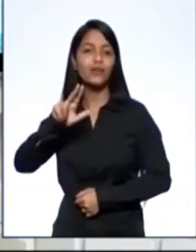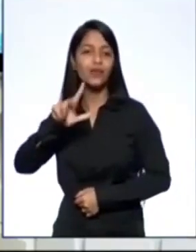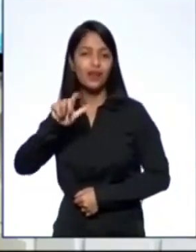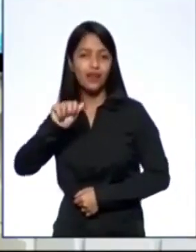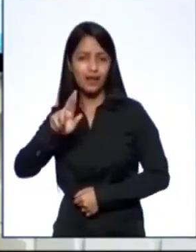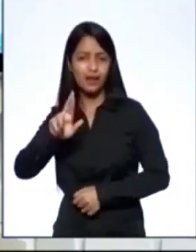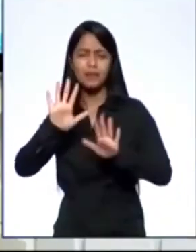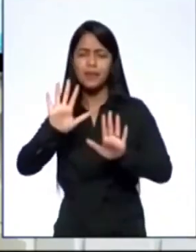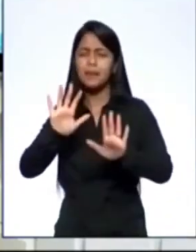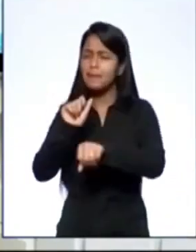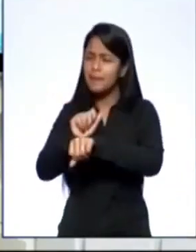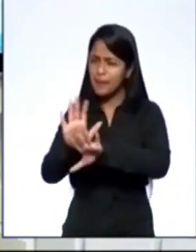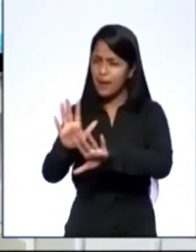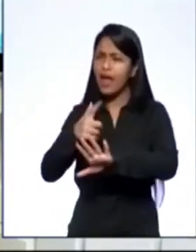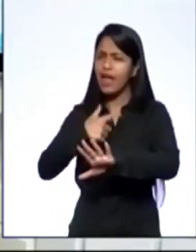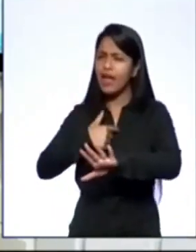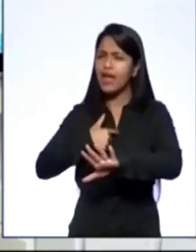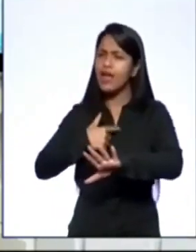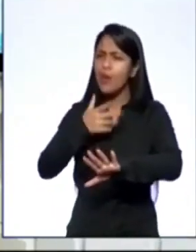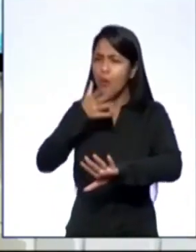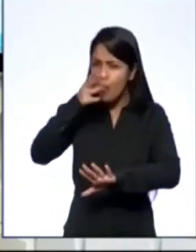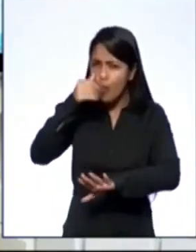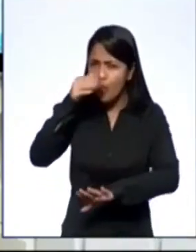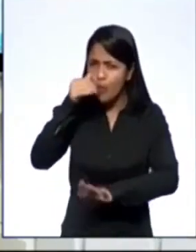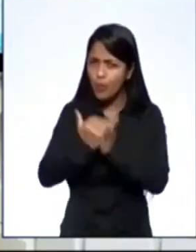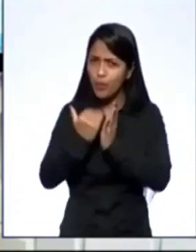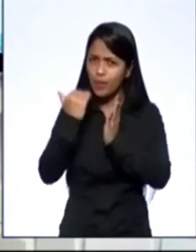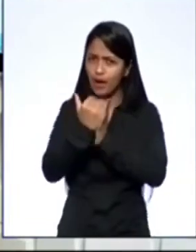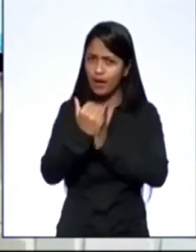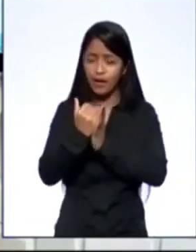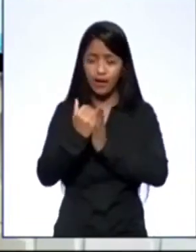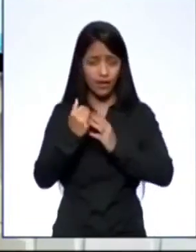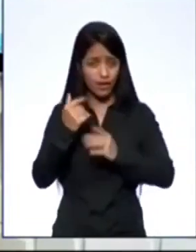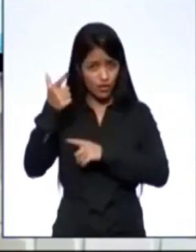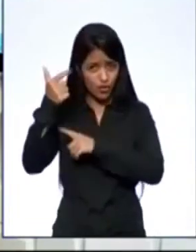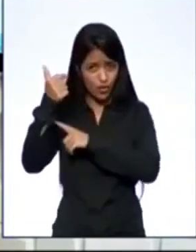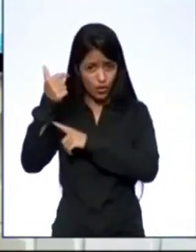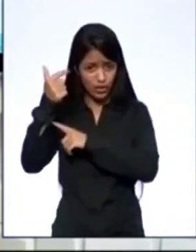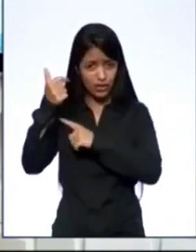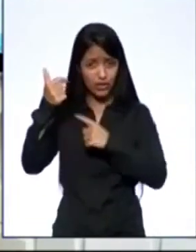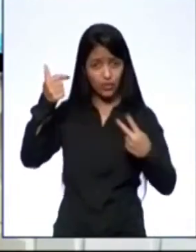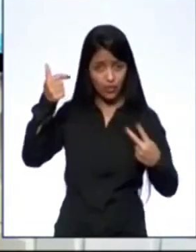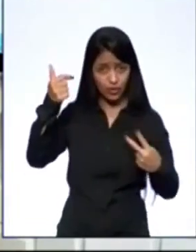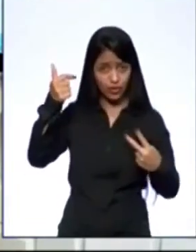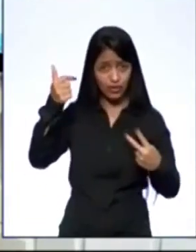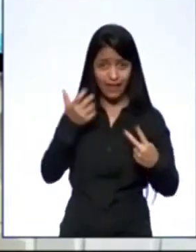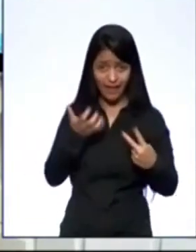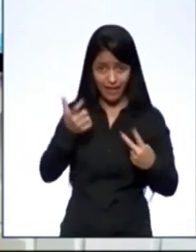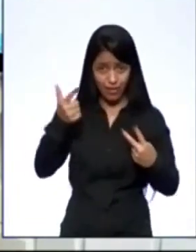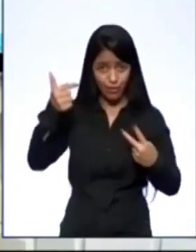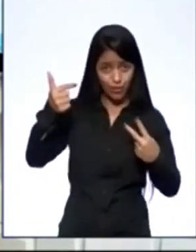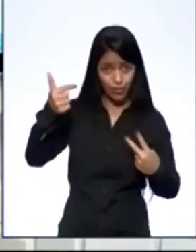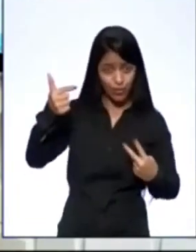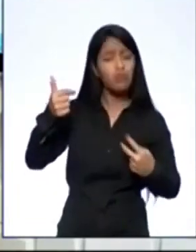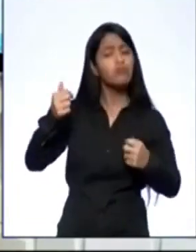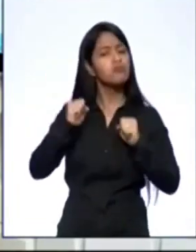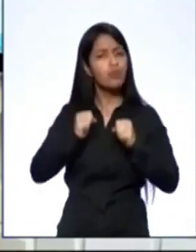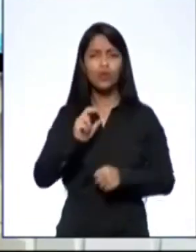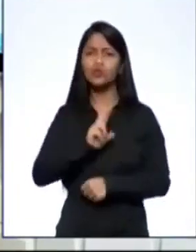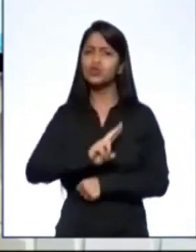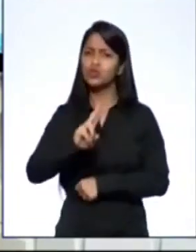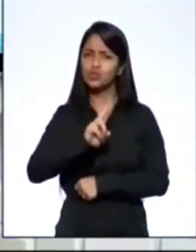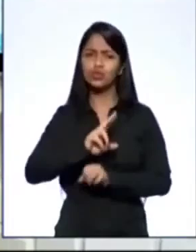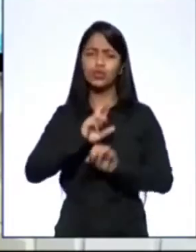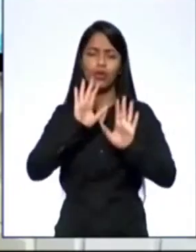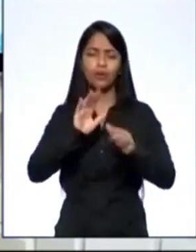curioso pega o 12 você quer o 12 e o dois Nossa então vamos lá